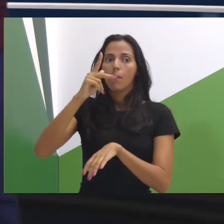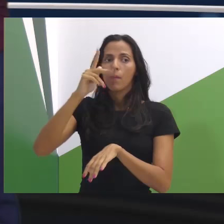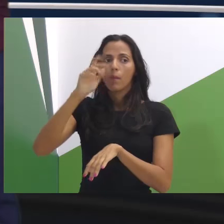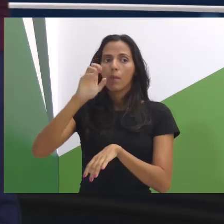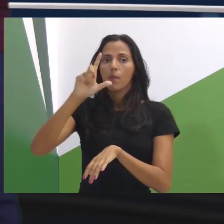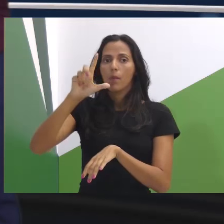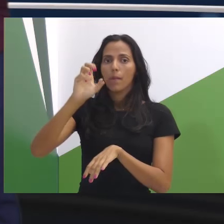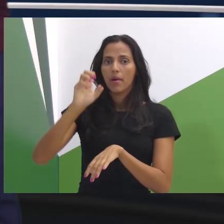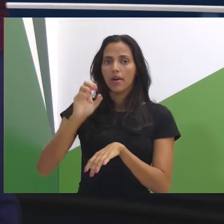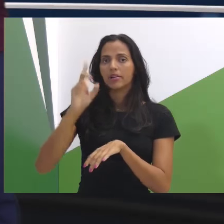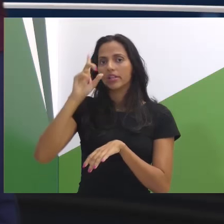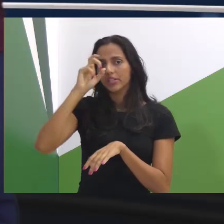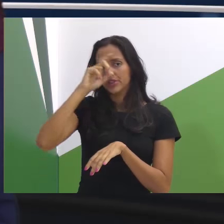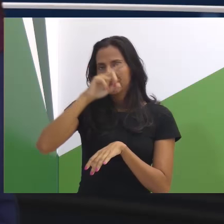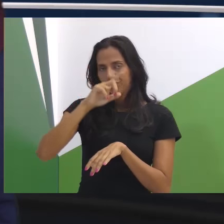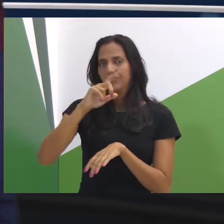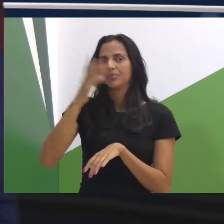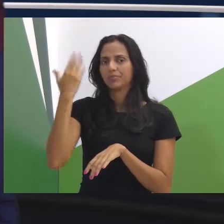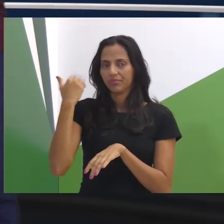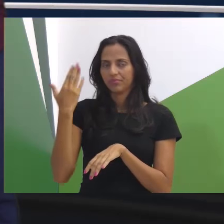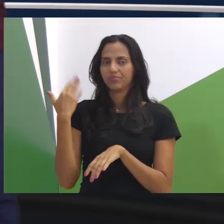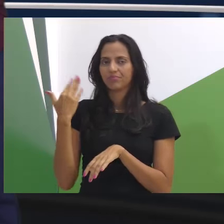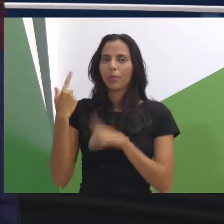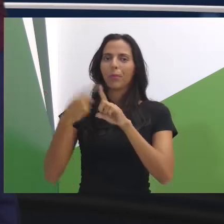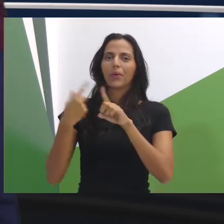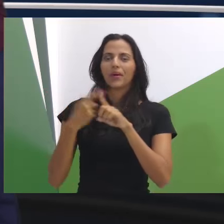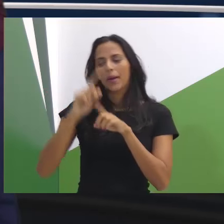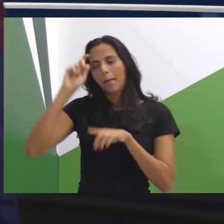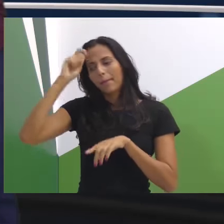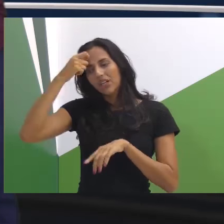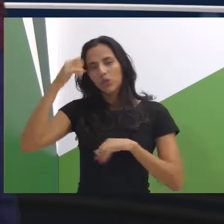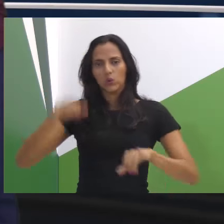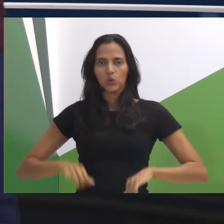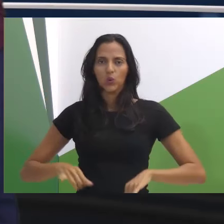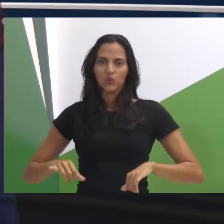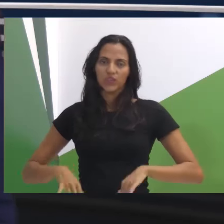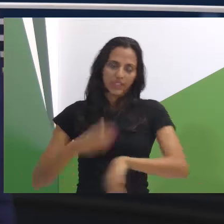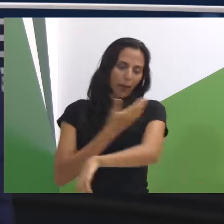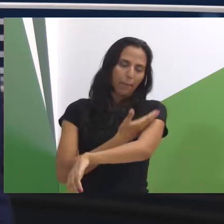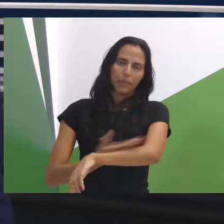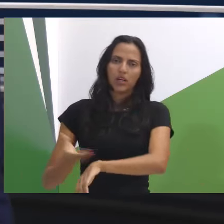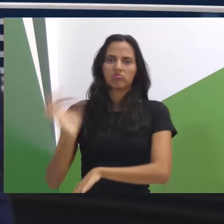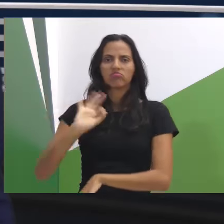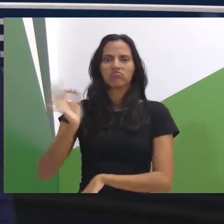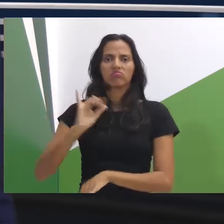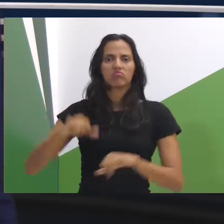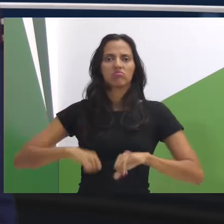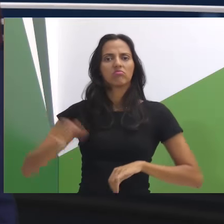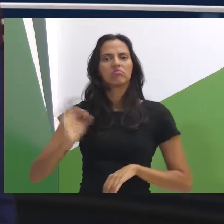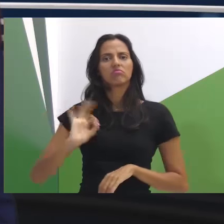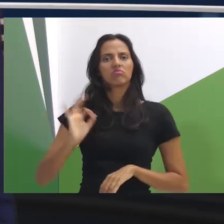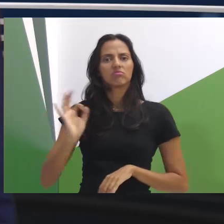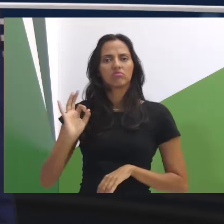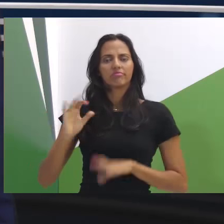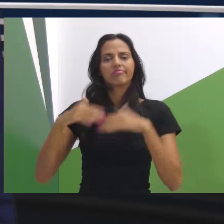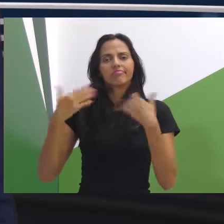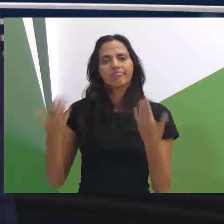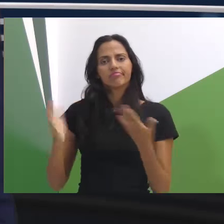que era muito difícil, porém, existiam coisas, traços, eram fatores de determinação,